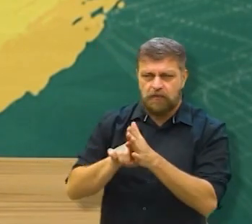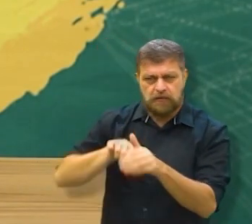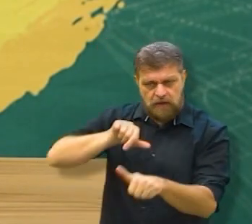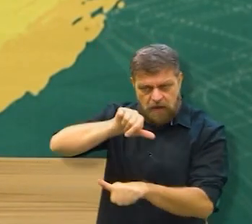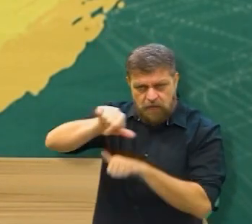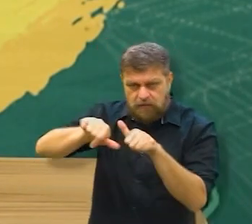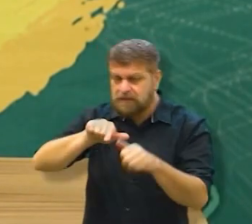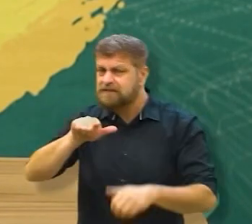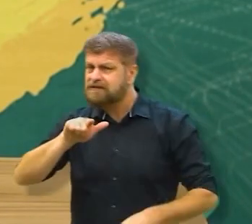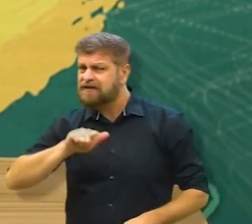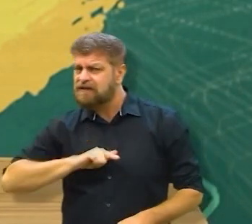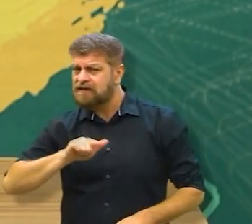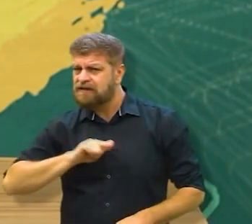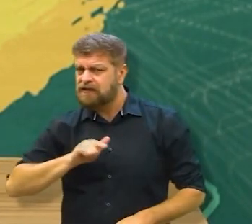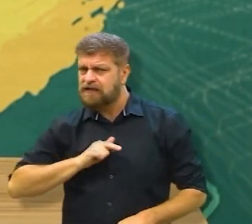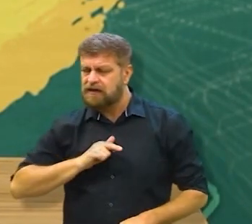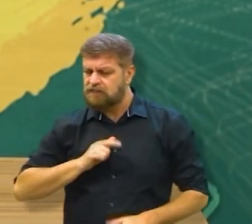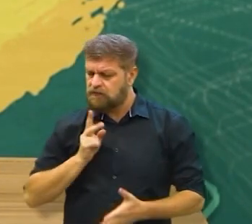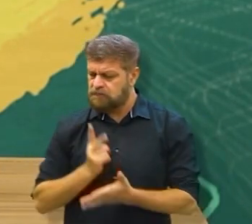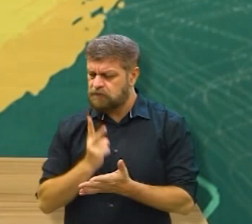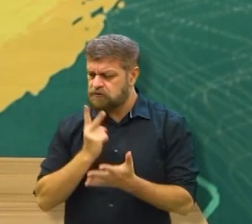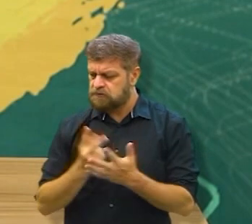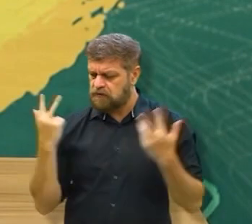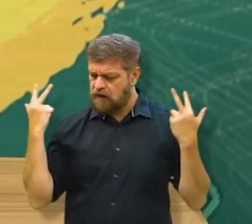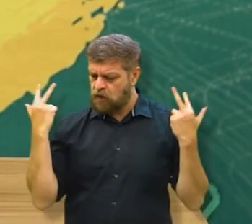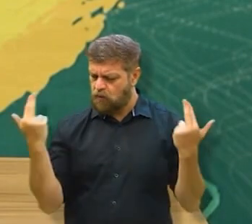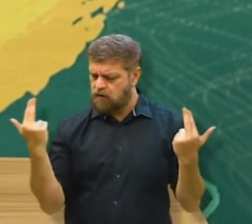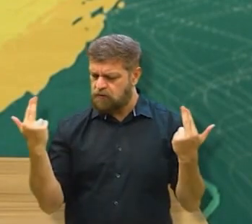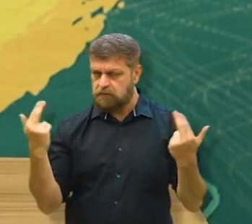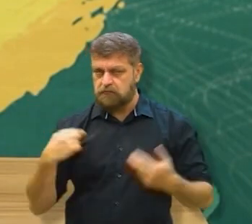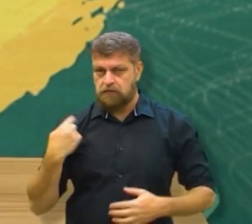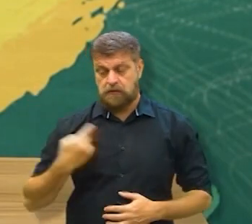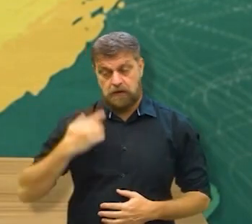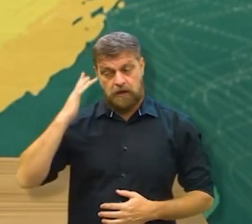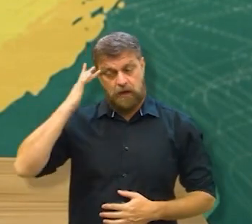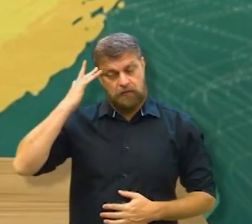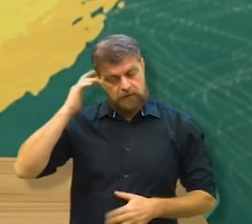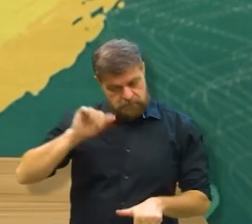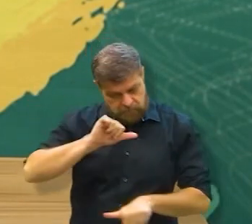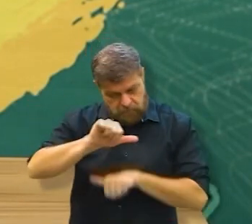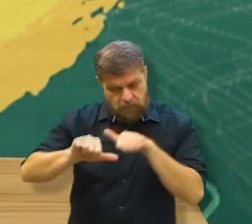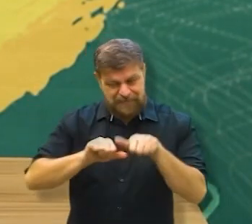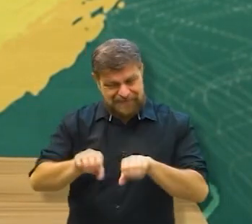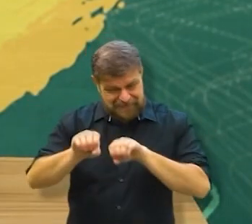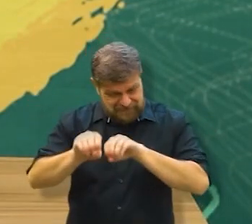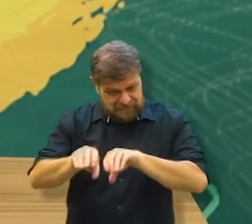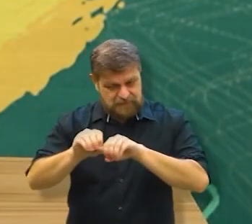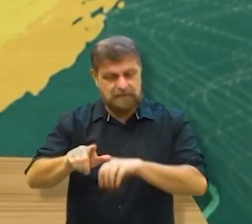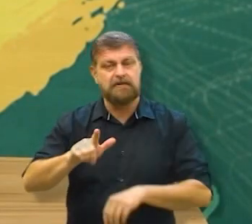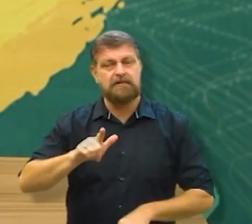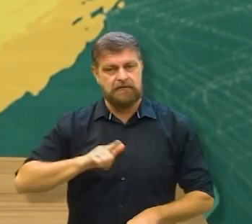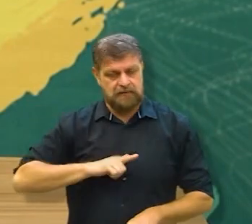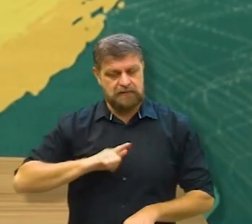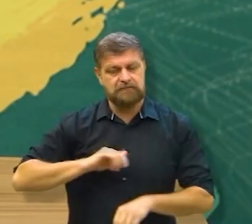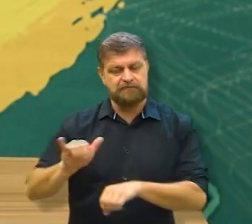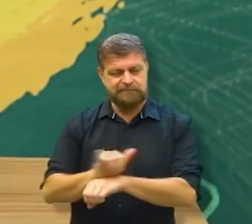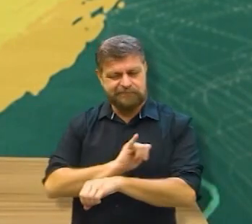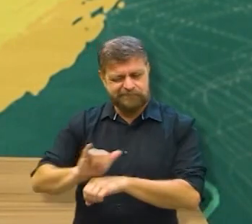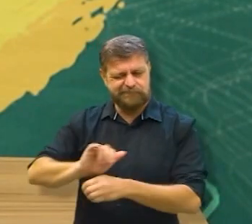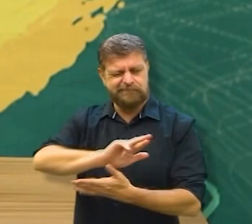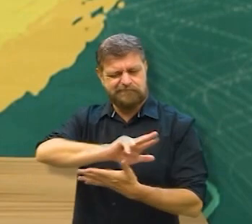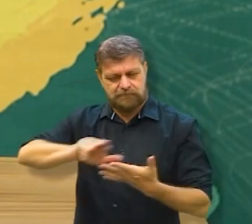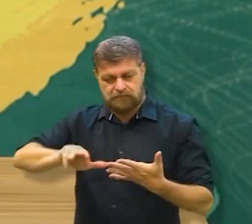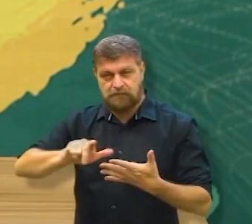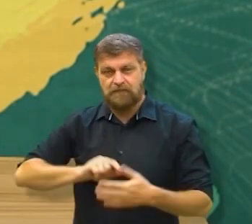alguma mudança? Será que continua a mesma coisa? Eu acho que mudou, mas quem vai falar,